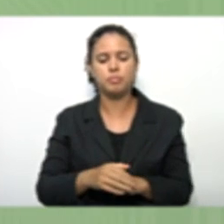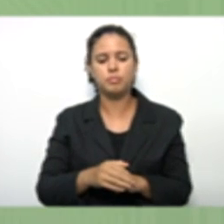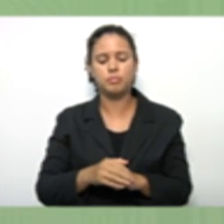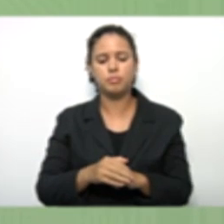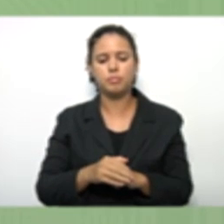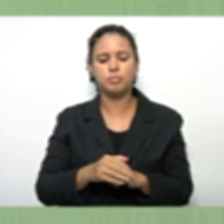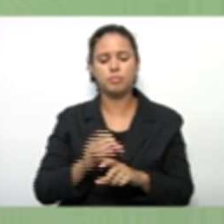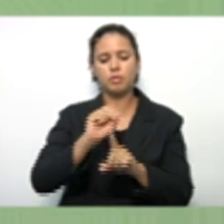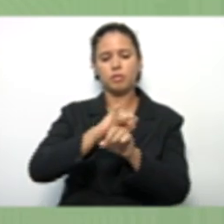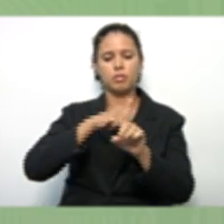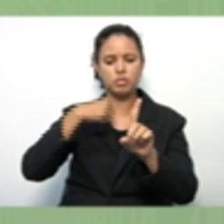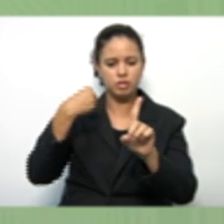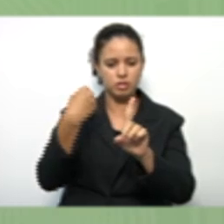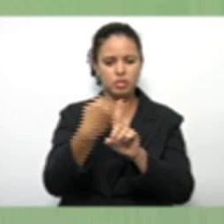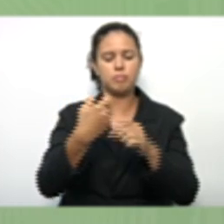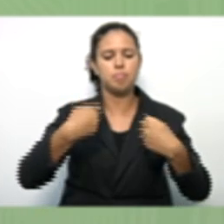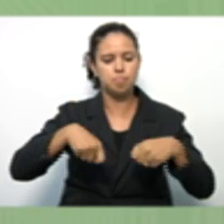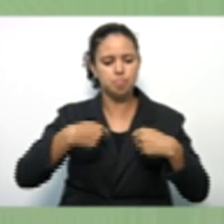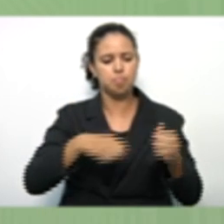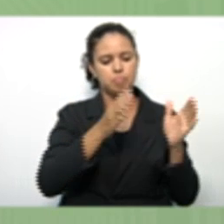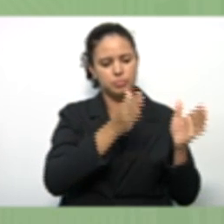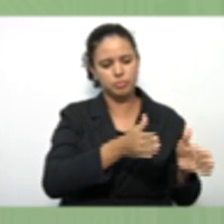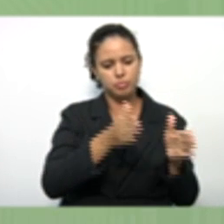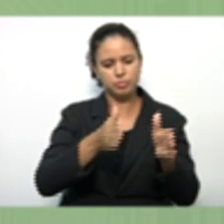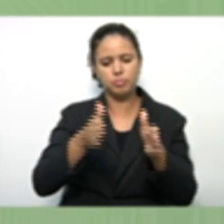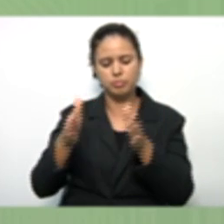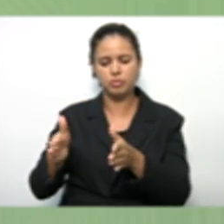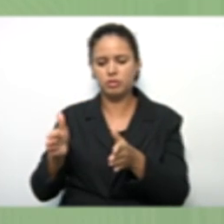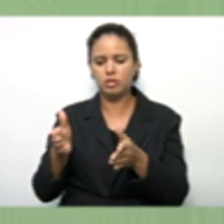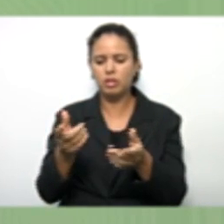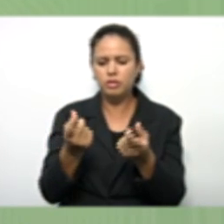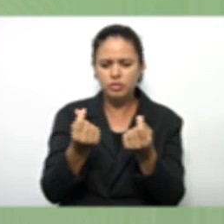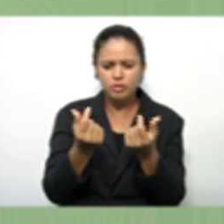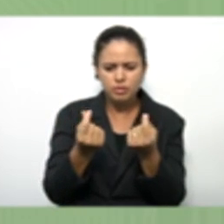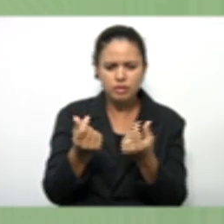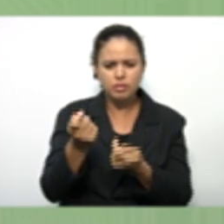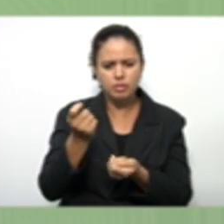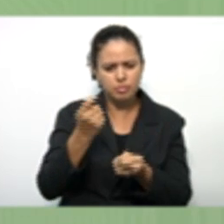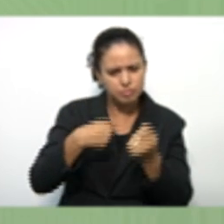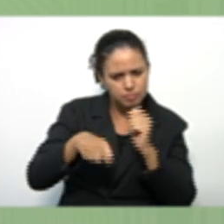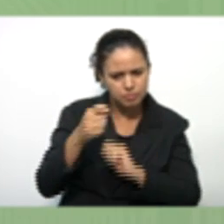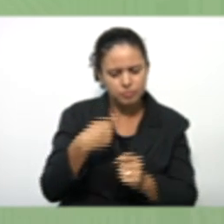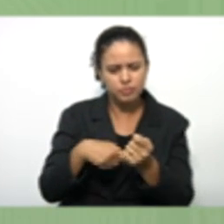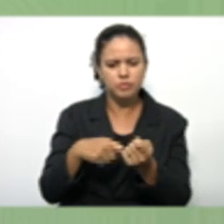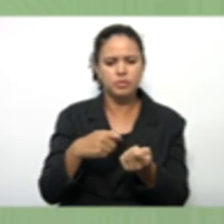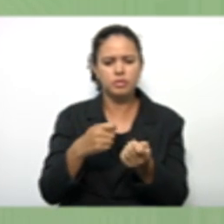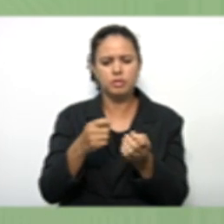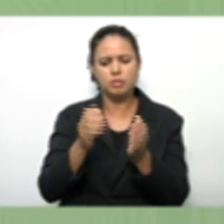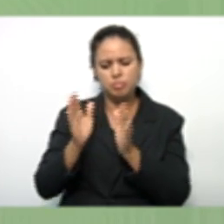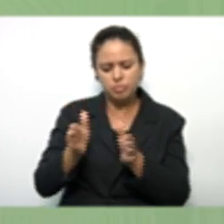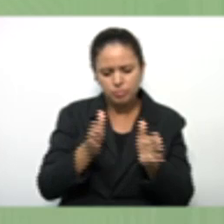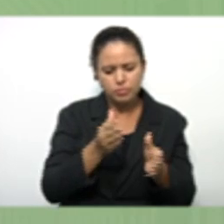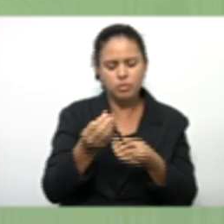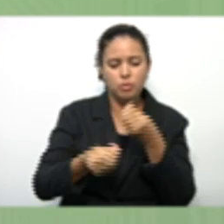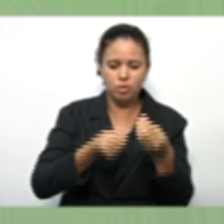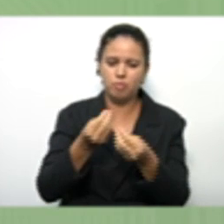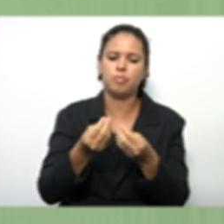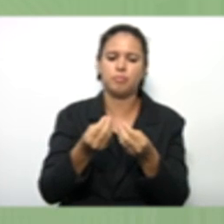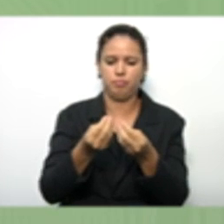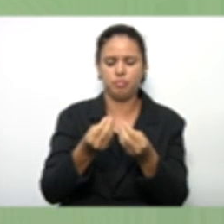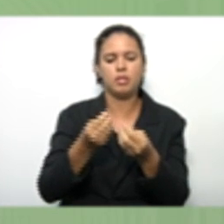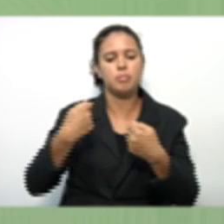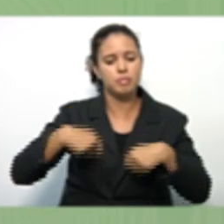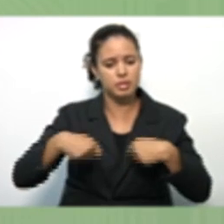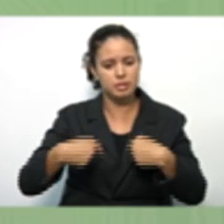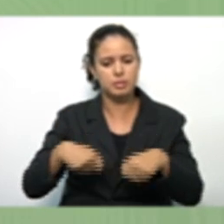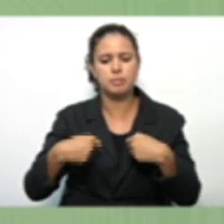se organizar na economia, então houve a necessidade de se contabilizar, houve a necessidade de fazer a